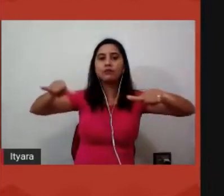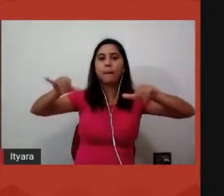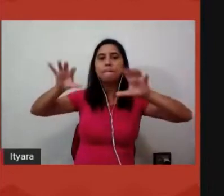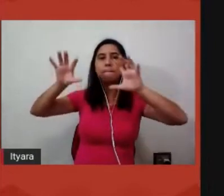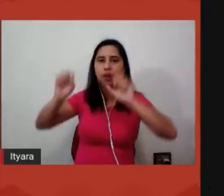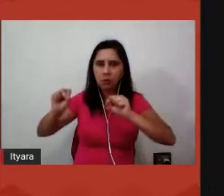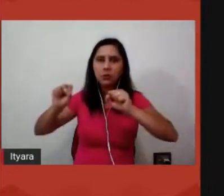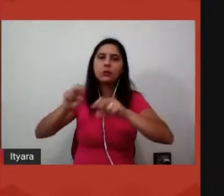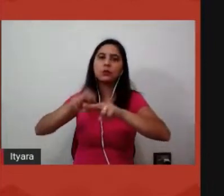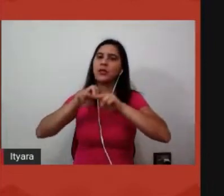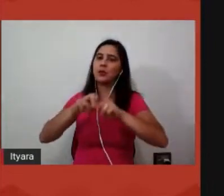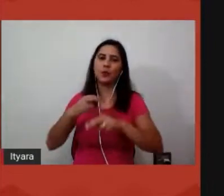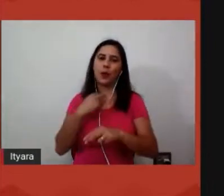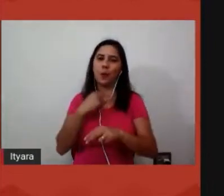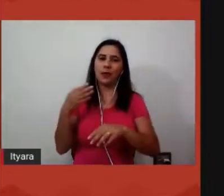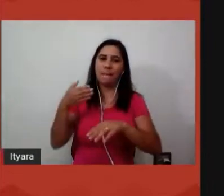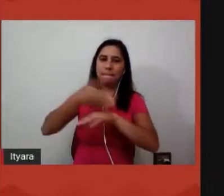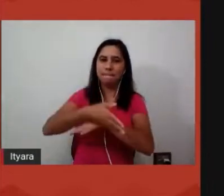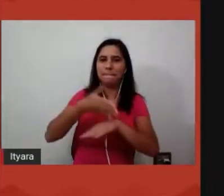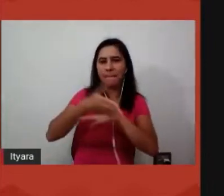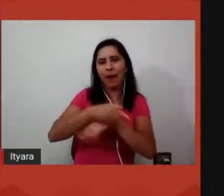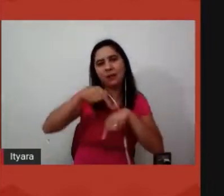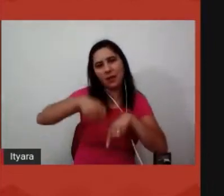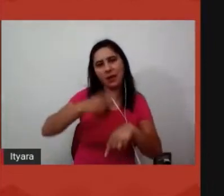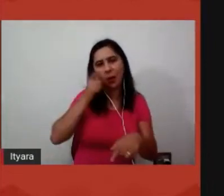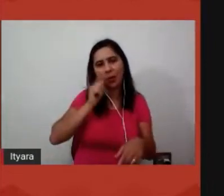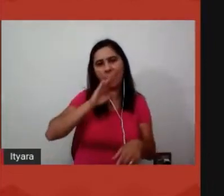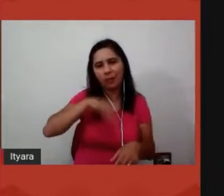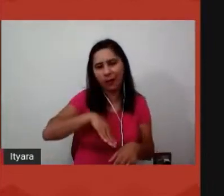Só relembrando, então, o pessoal da programação. Obrigado.